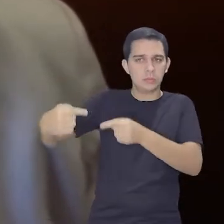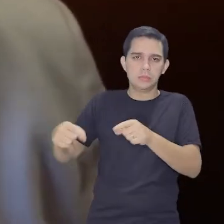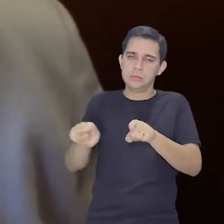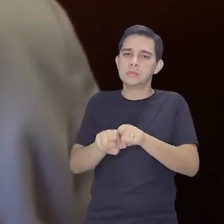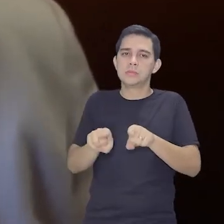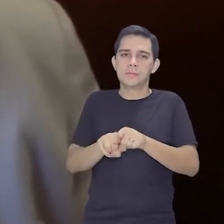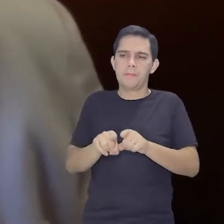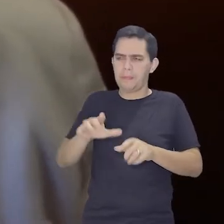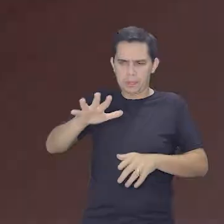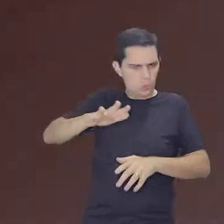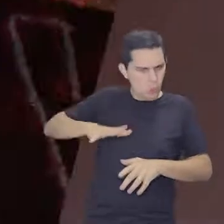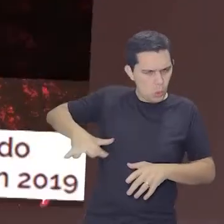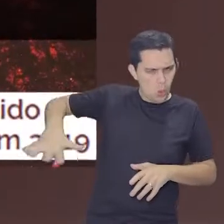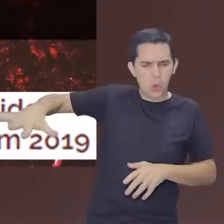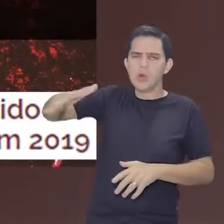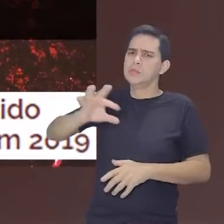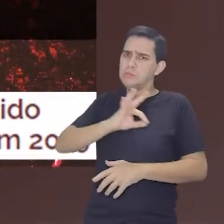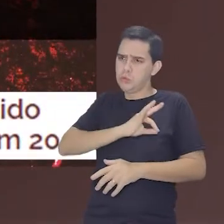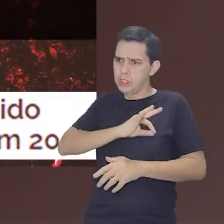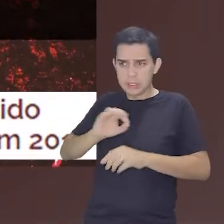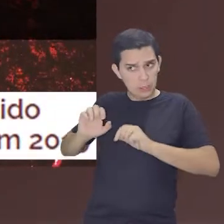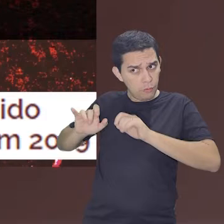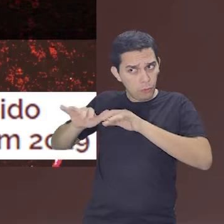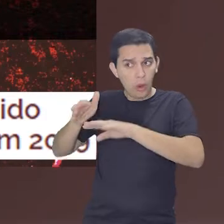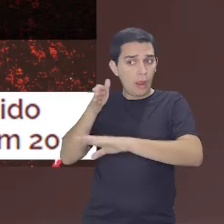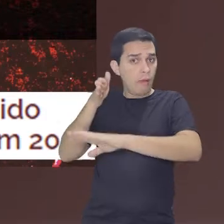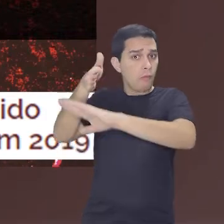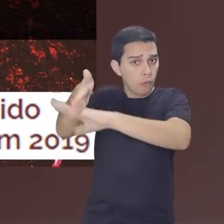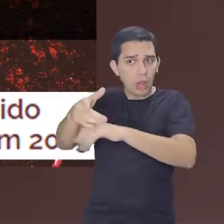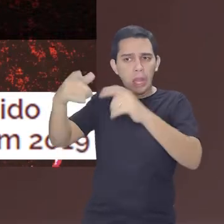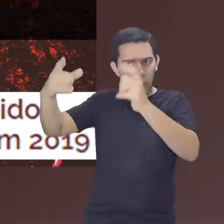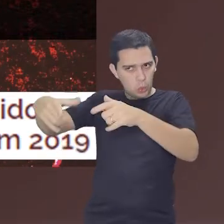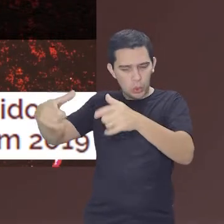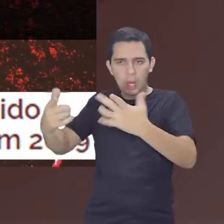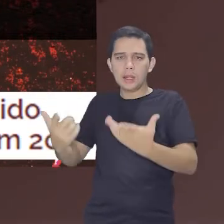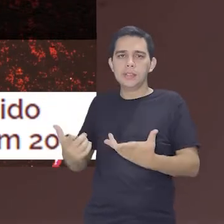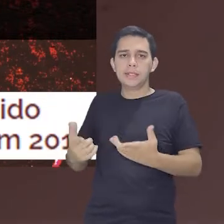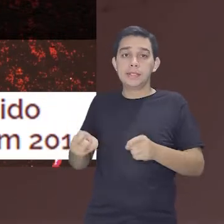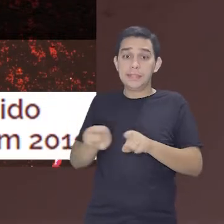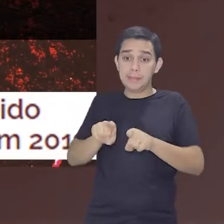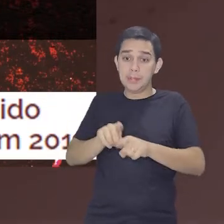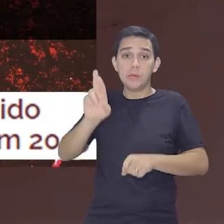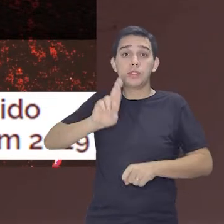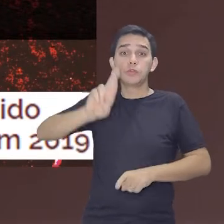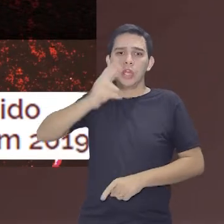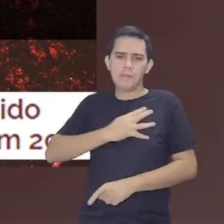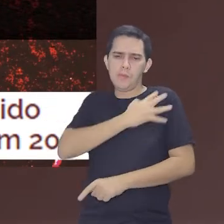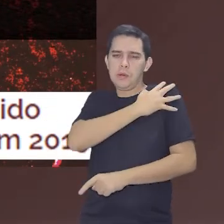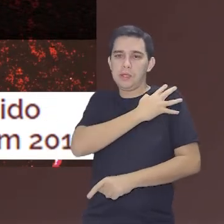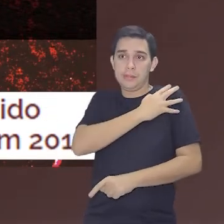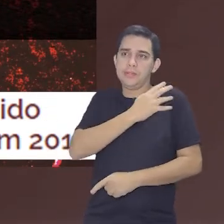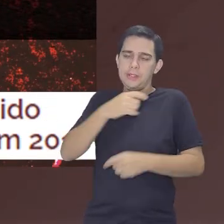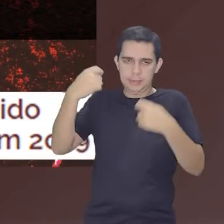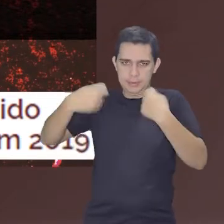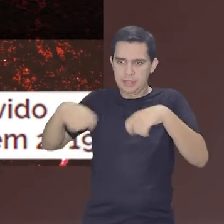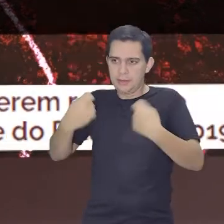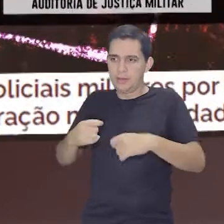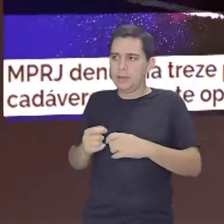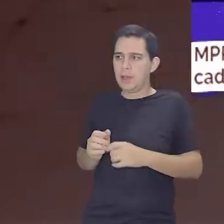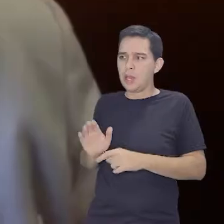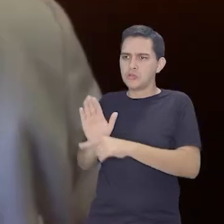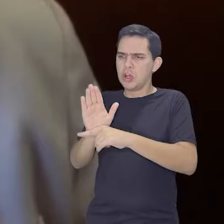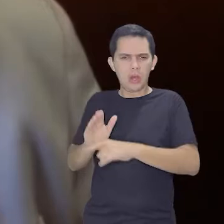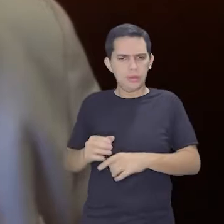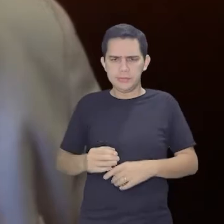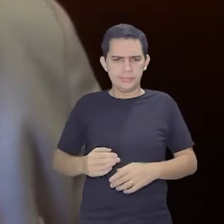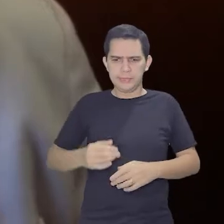gente englobou todos os policiais que participaram diretamente e aquele que deveria ter agido para evitar, né, que o crime